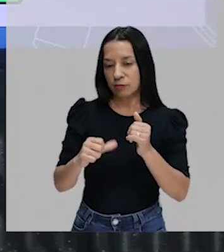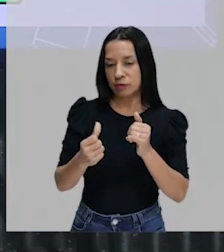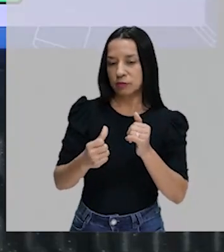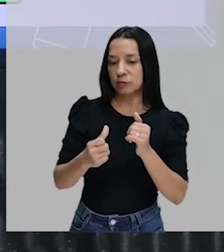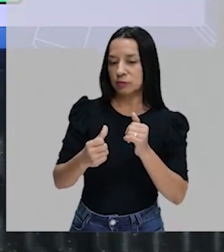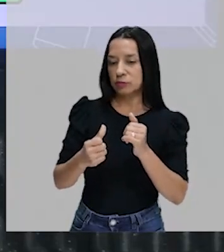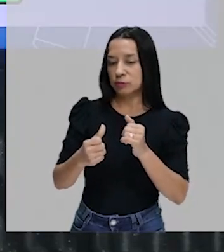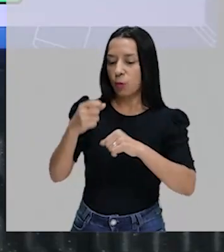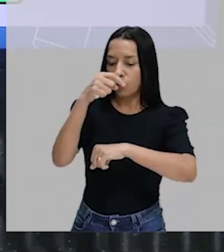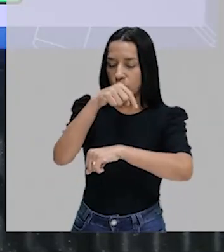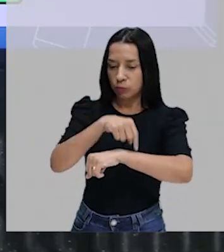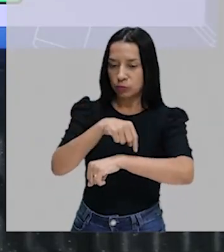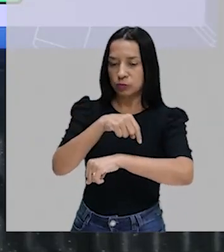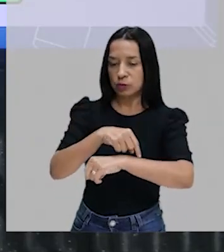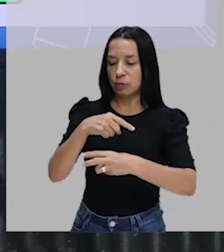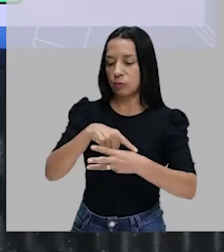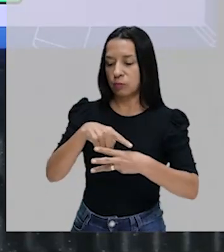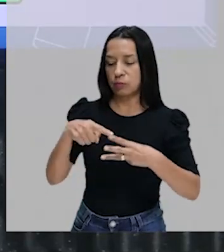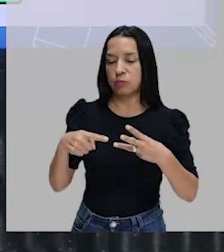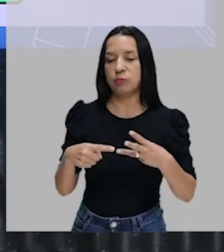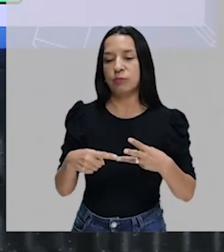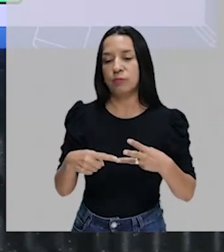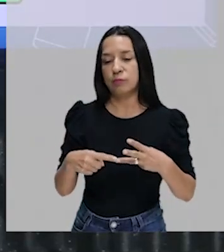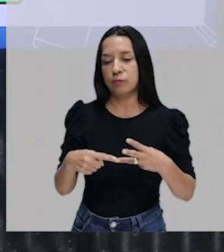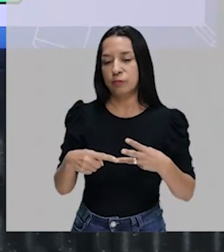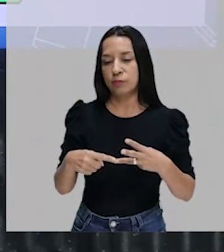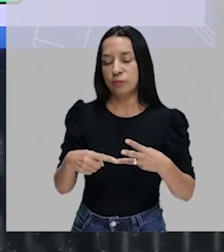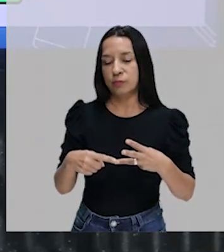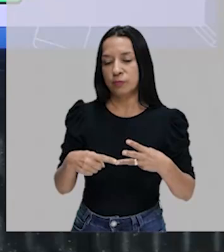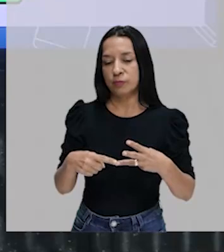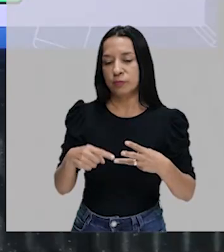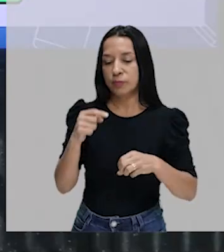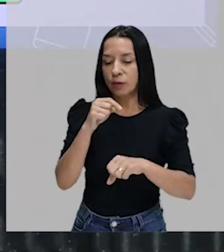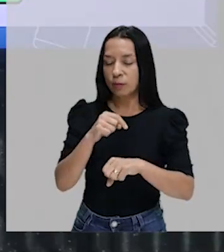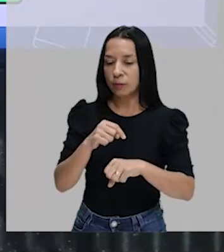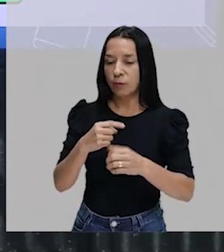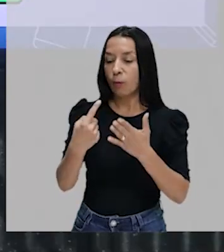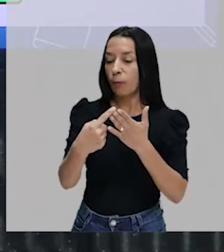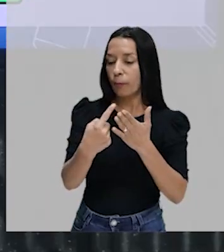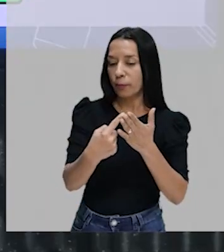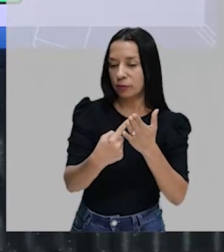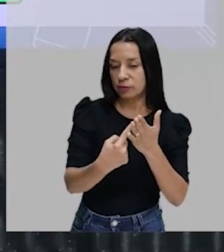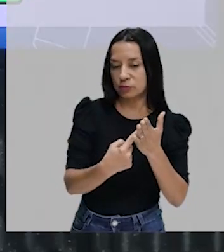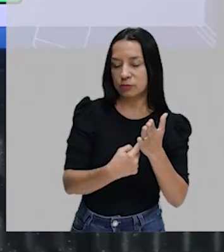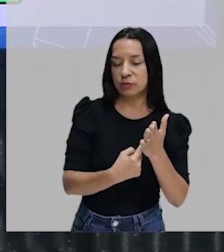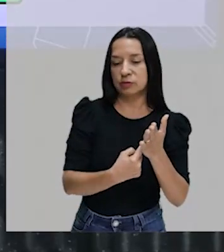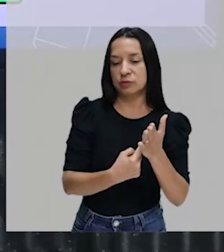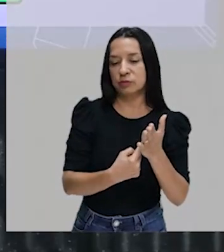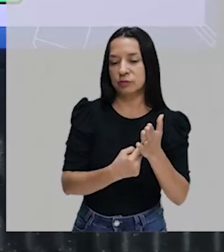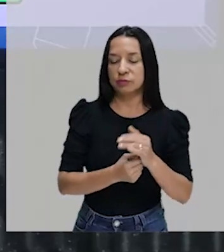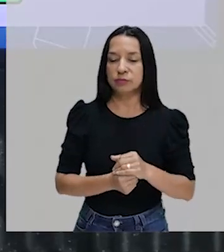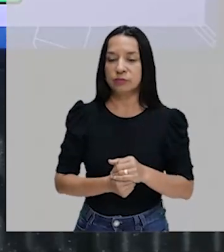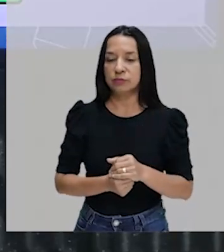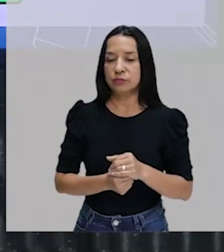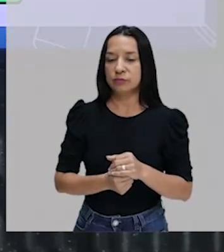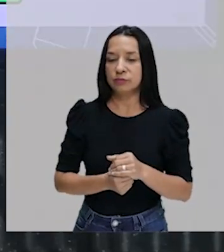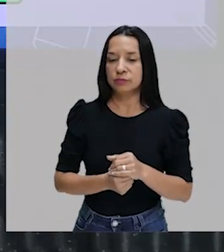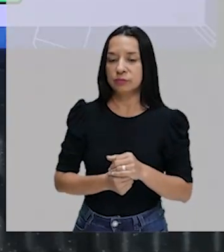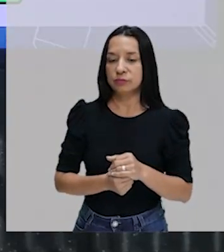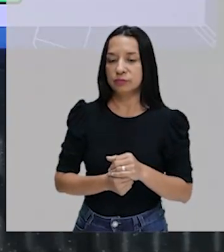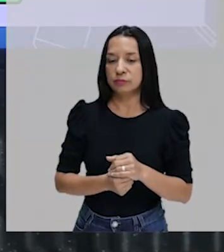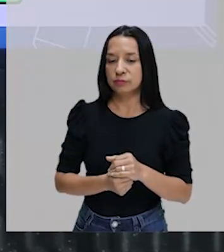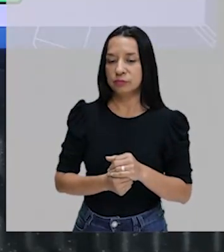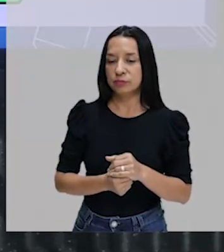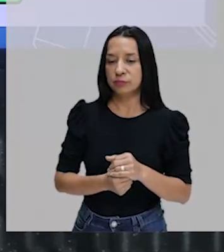a periodização. Vamos lá. No planejamento, a periodização, na verdade, eu coloquei ela em cima